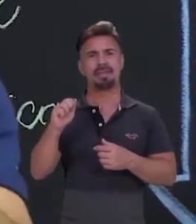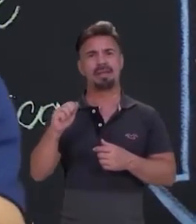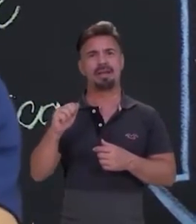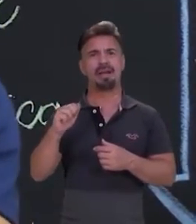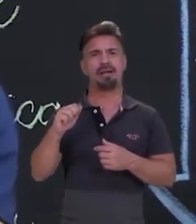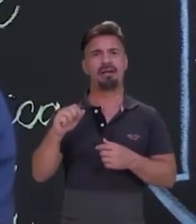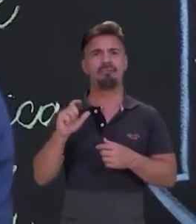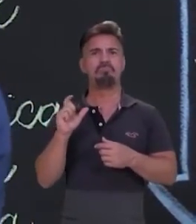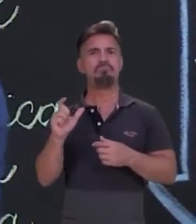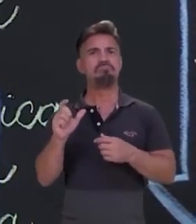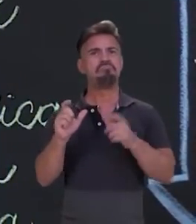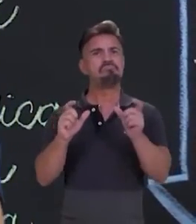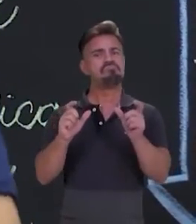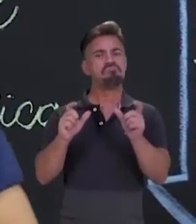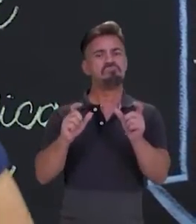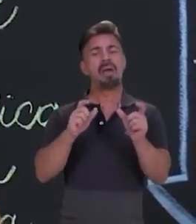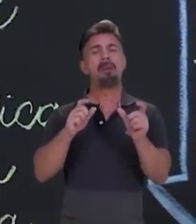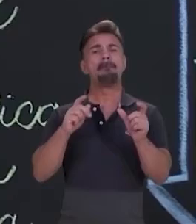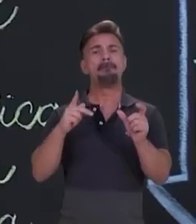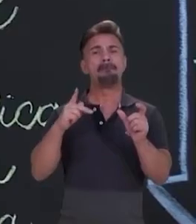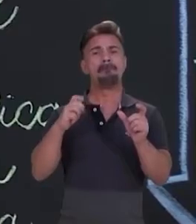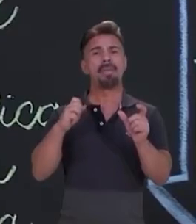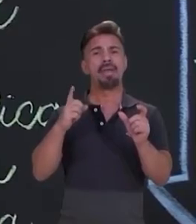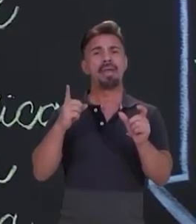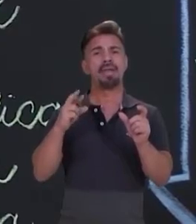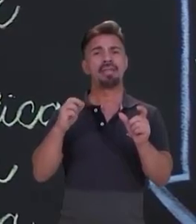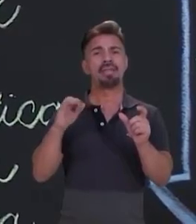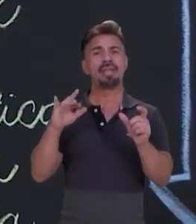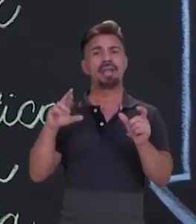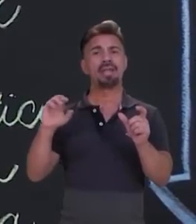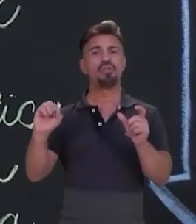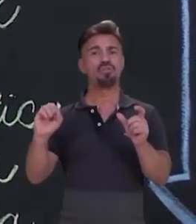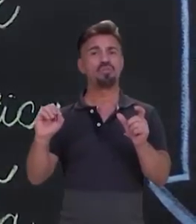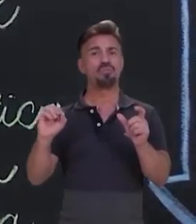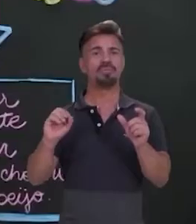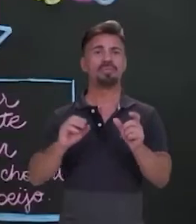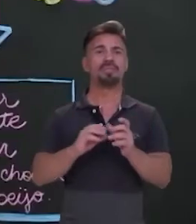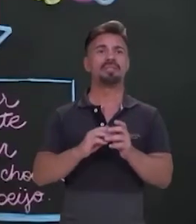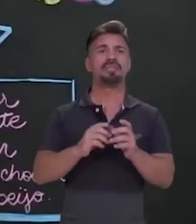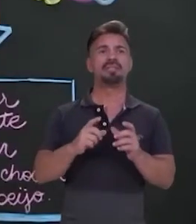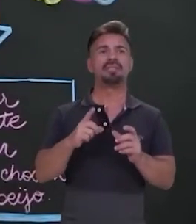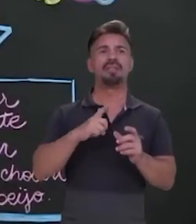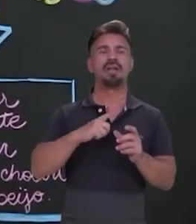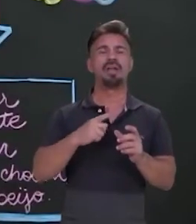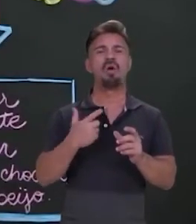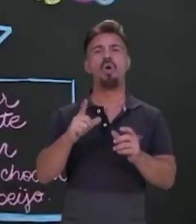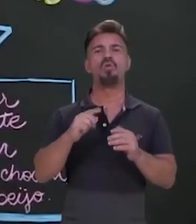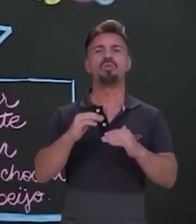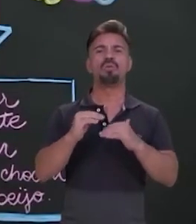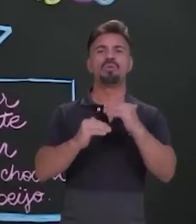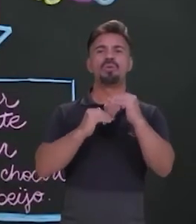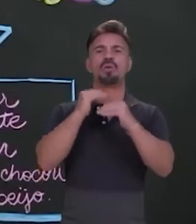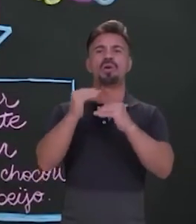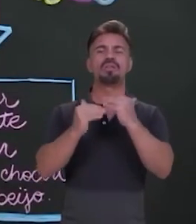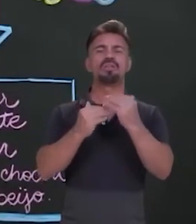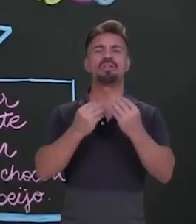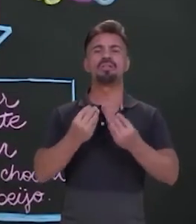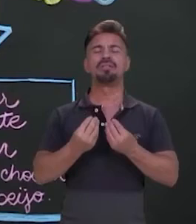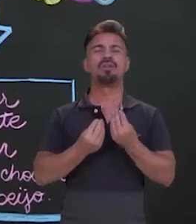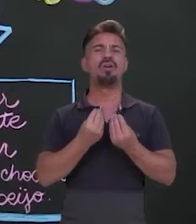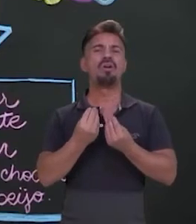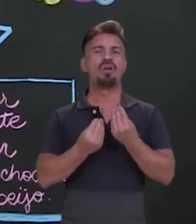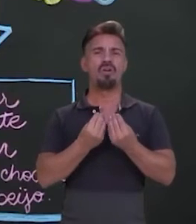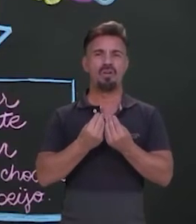pedreiro. Existiu uma primitiva que tornou possível a criação de uma derivada. Existem alguns processos de formação,